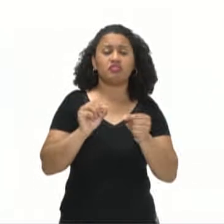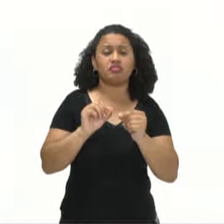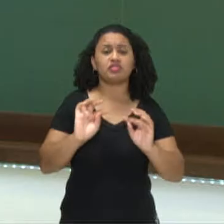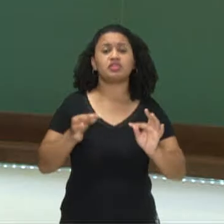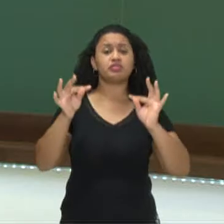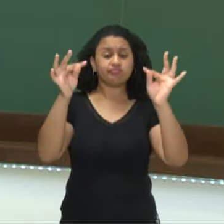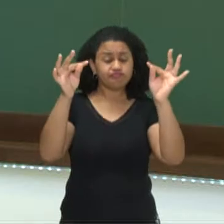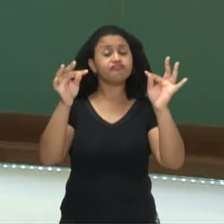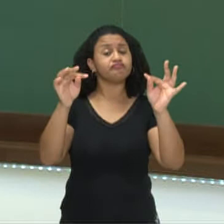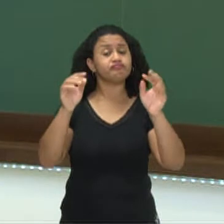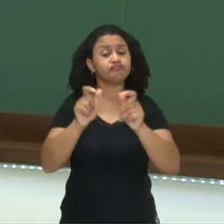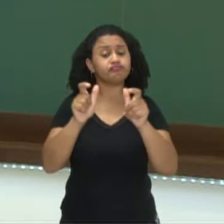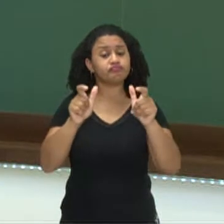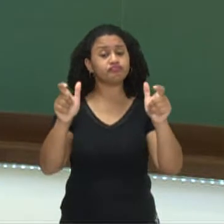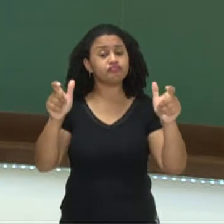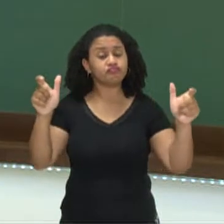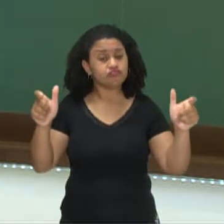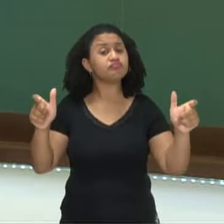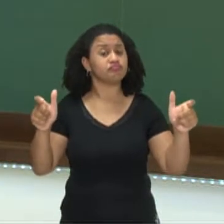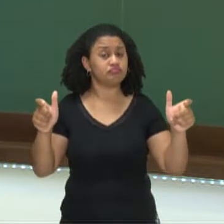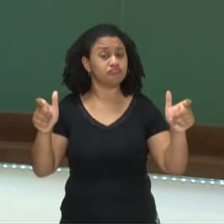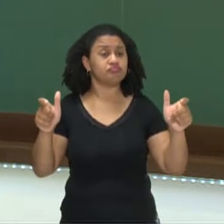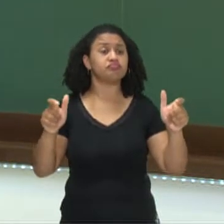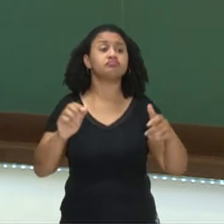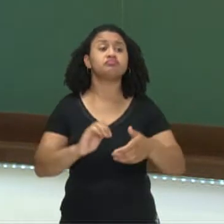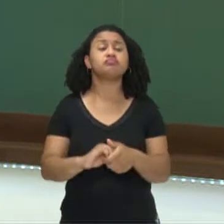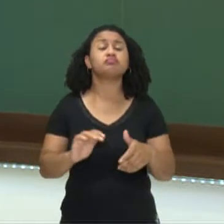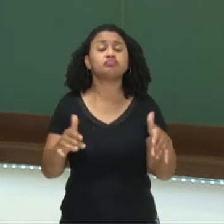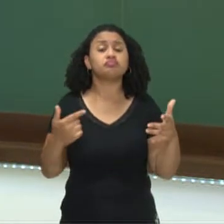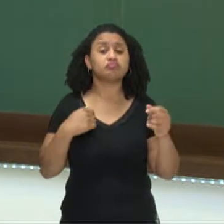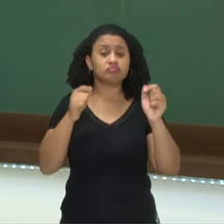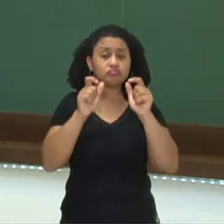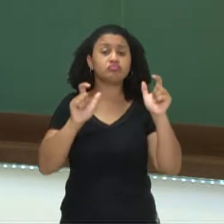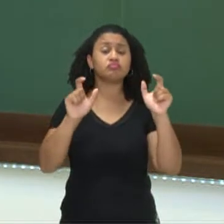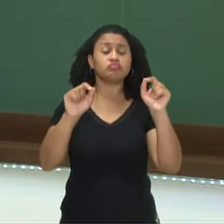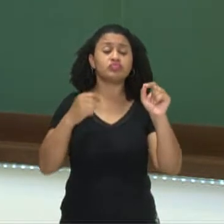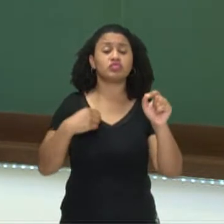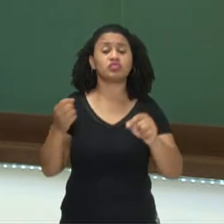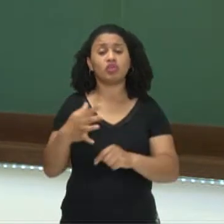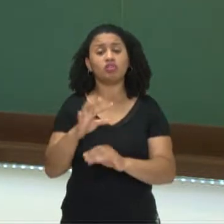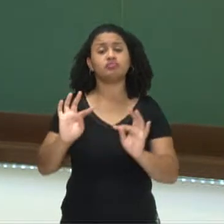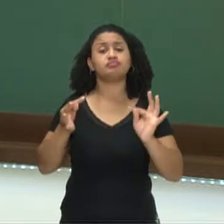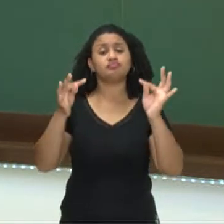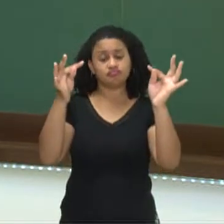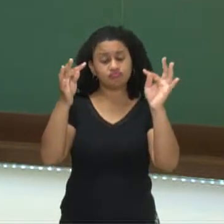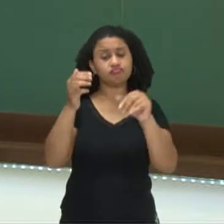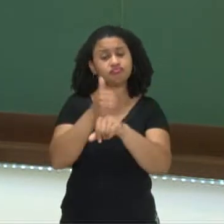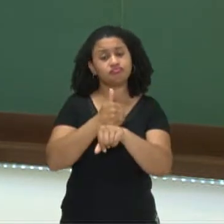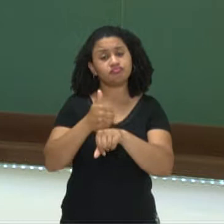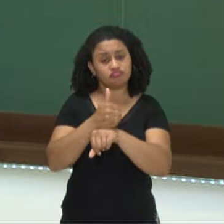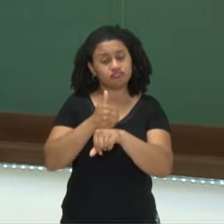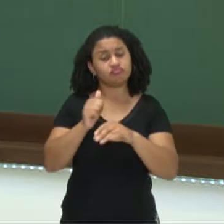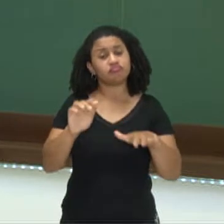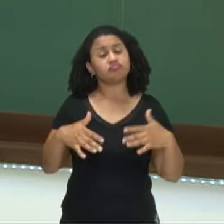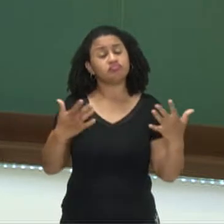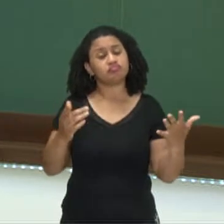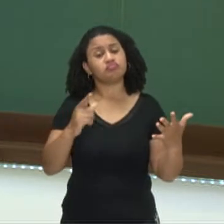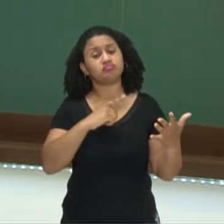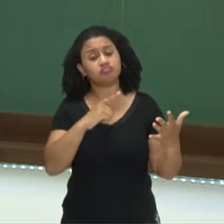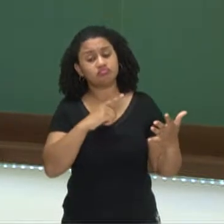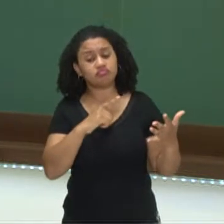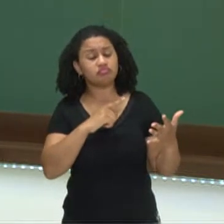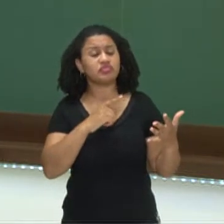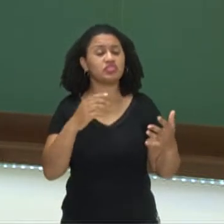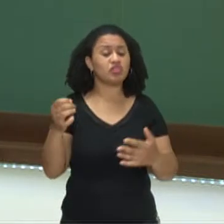está aumentando de maneira considerável. Então preste atenção a novas tecnologias, profissionais então que estejam engajados